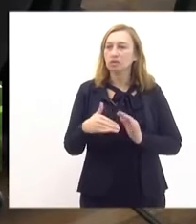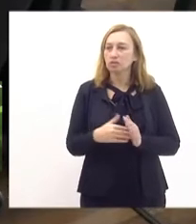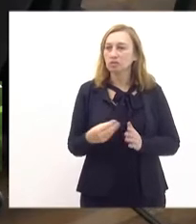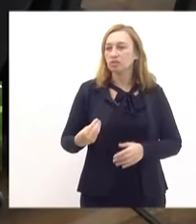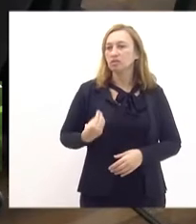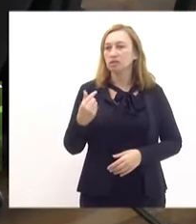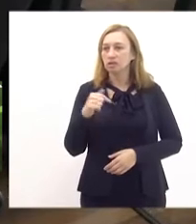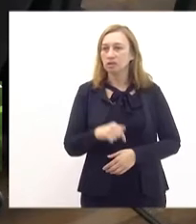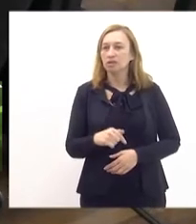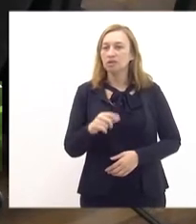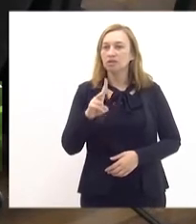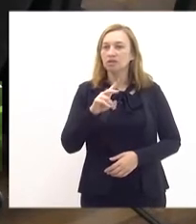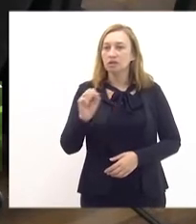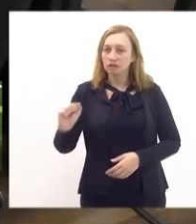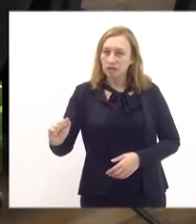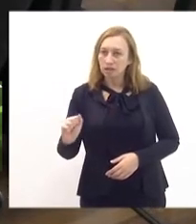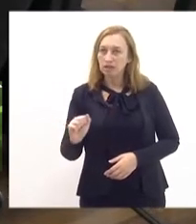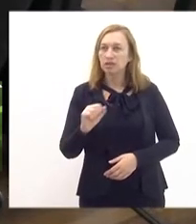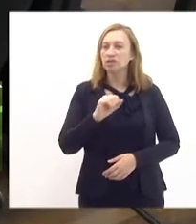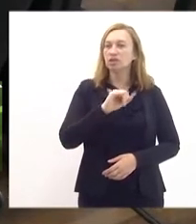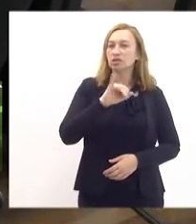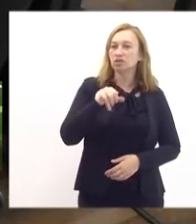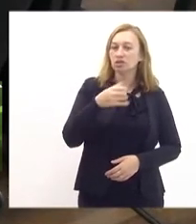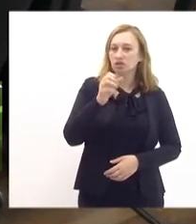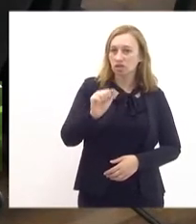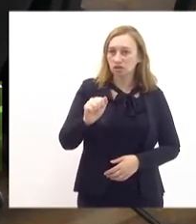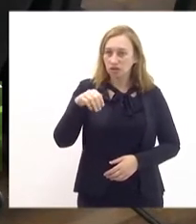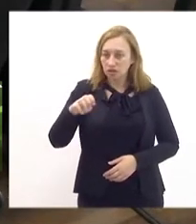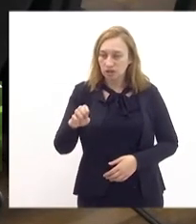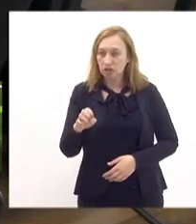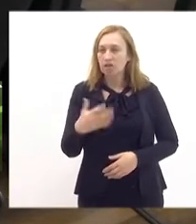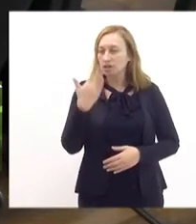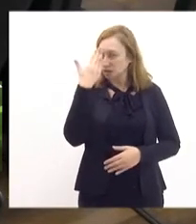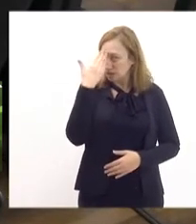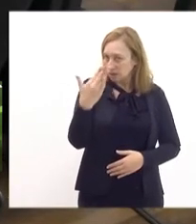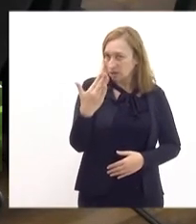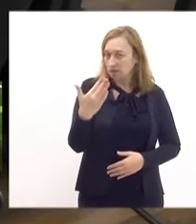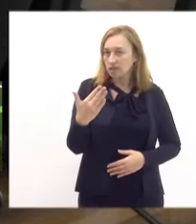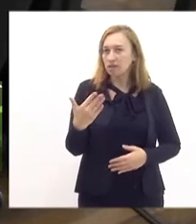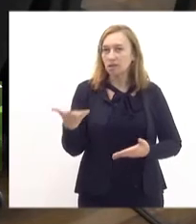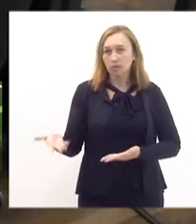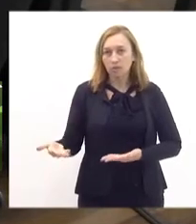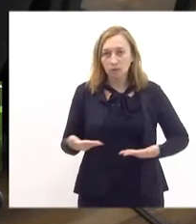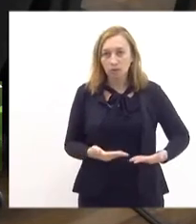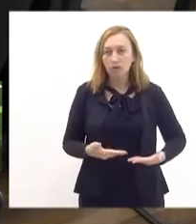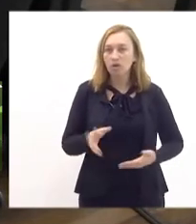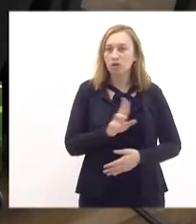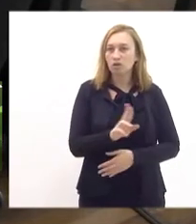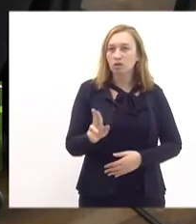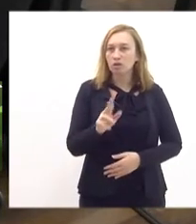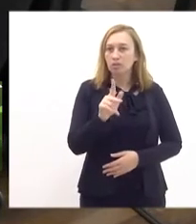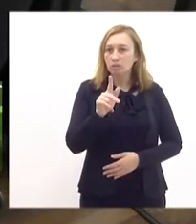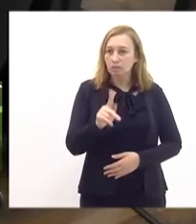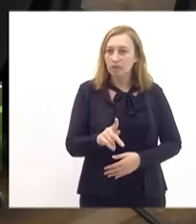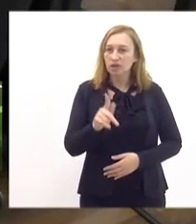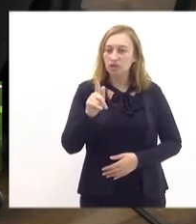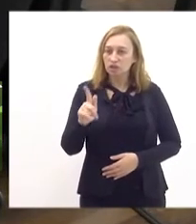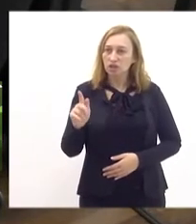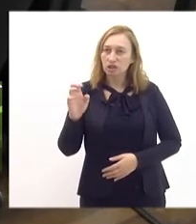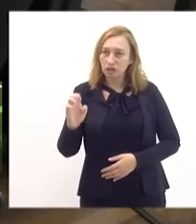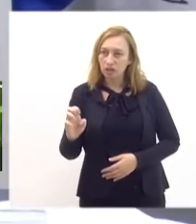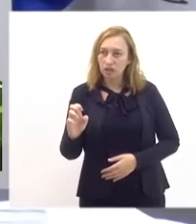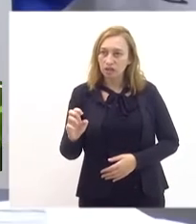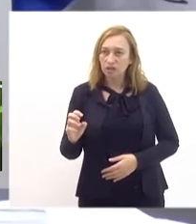presentes, Vanessa, Jaime. Inicialmente, eu queria agradecer o convite em nome da PGE para participar